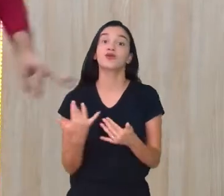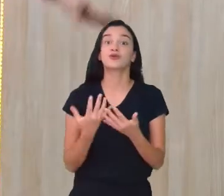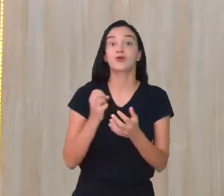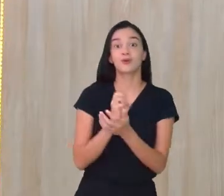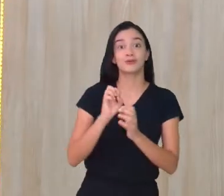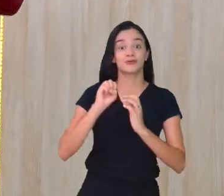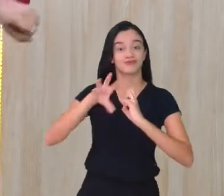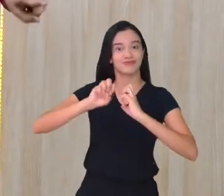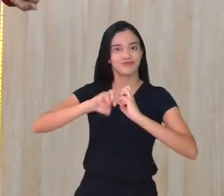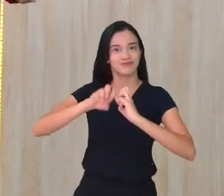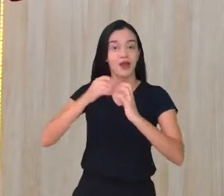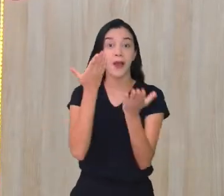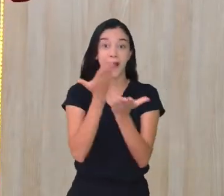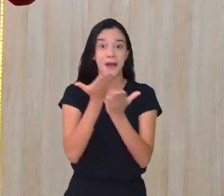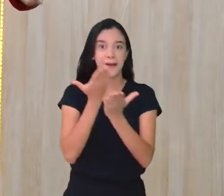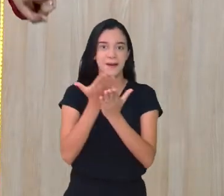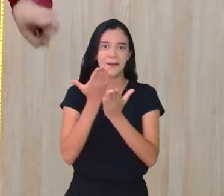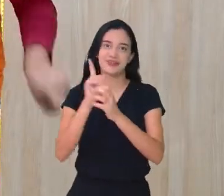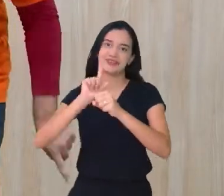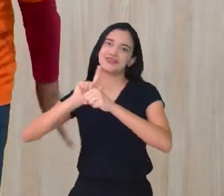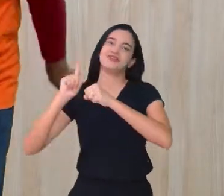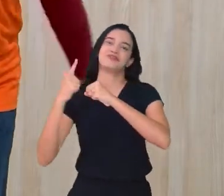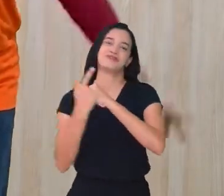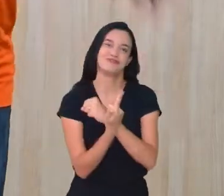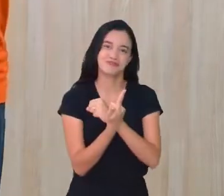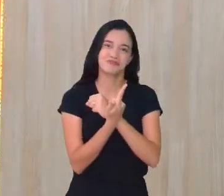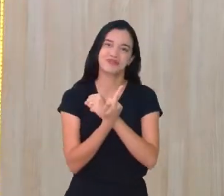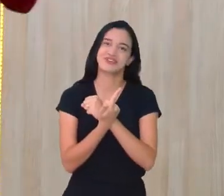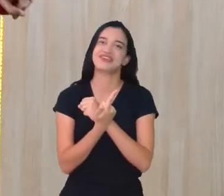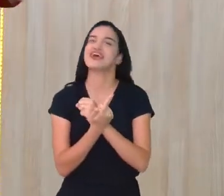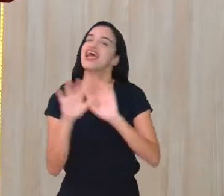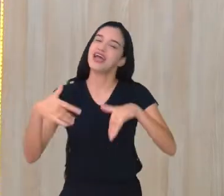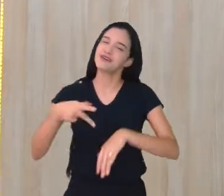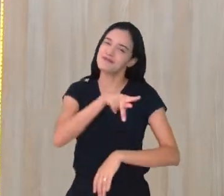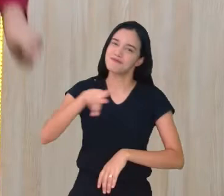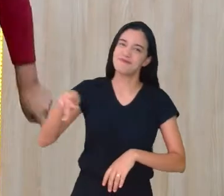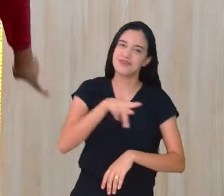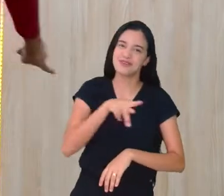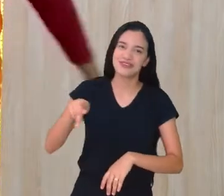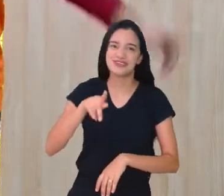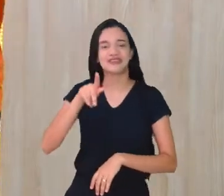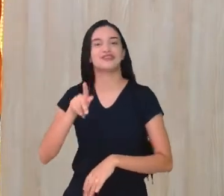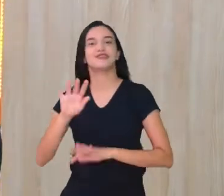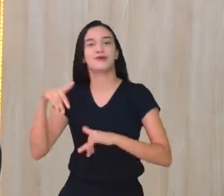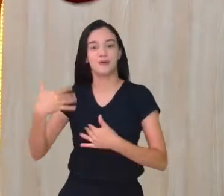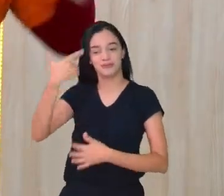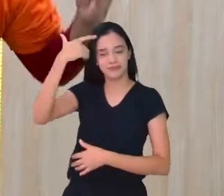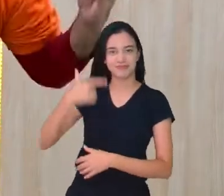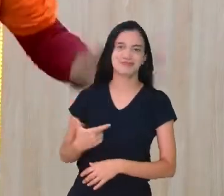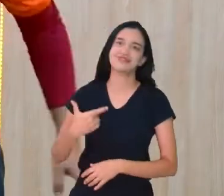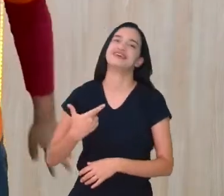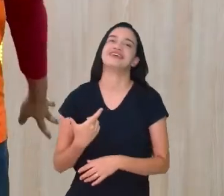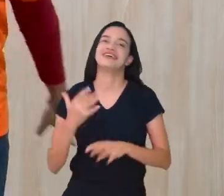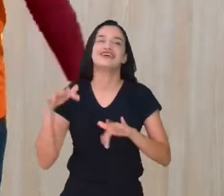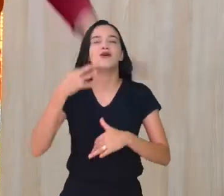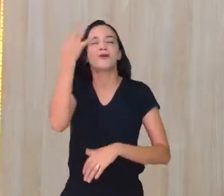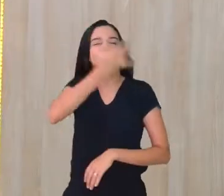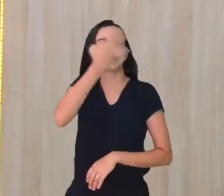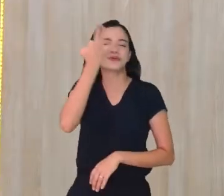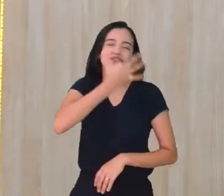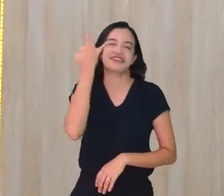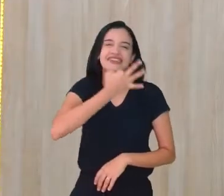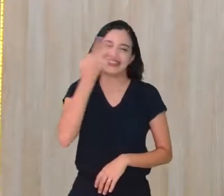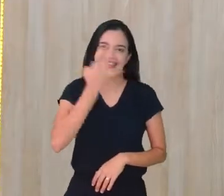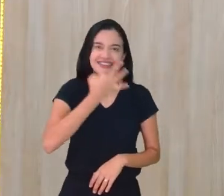Recife, com a aula de Geografia. É com o professor Gilson Soares, o rapaz do rostinho